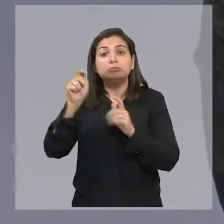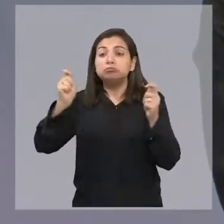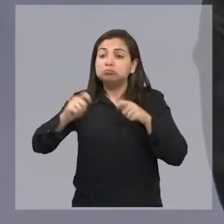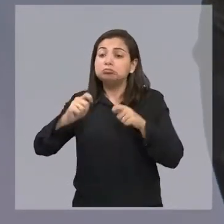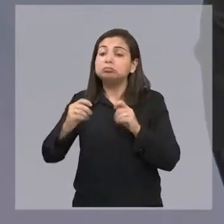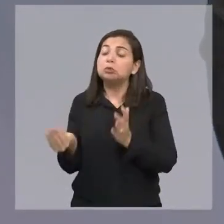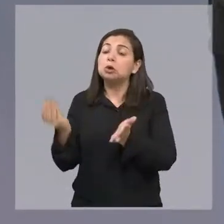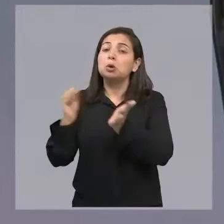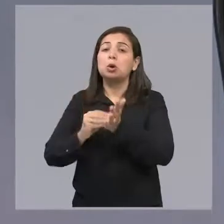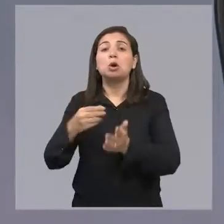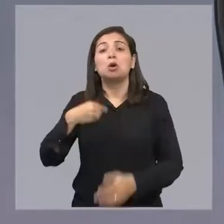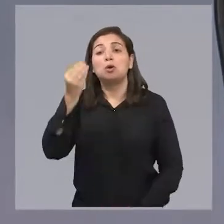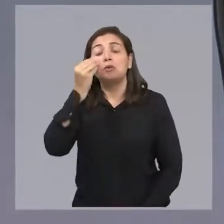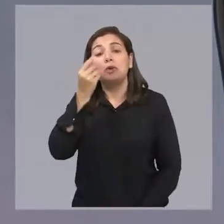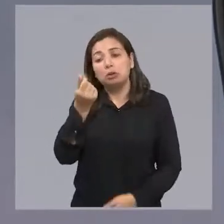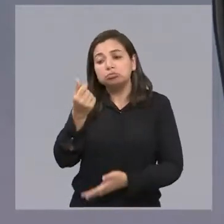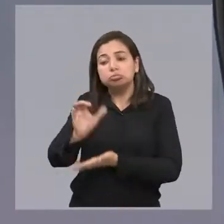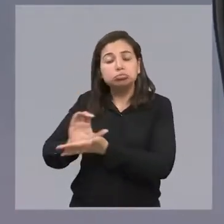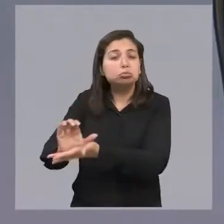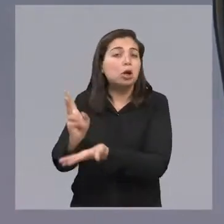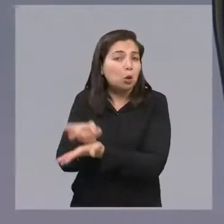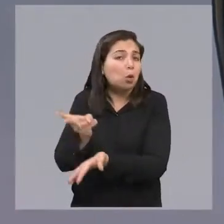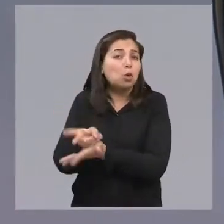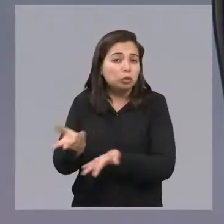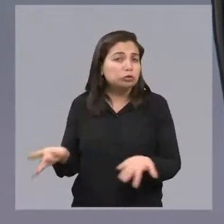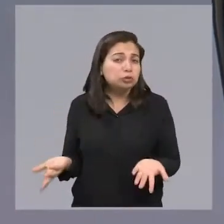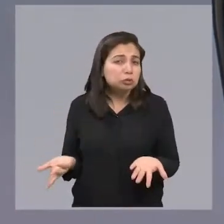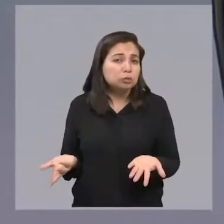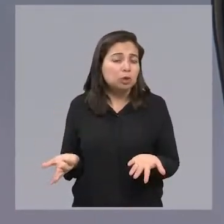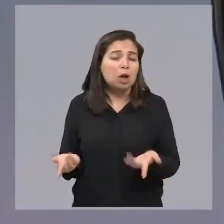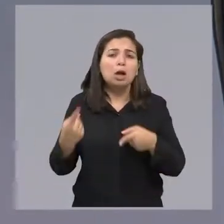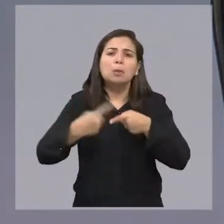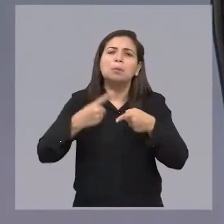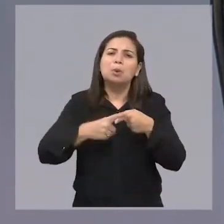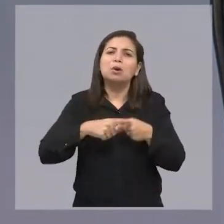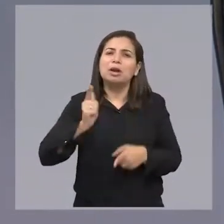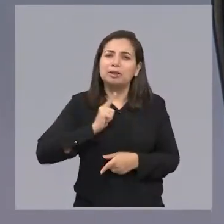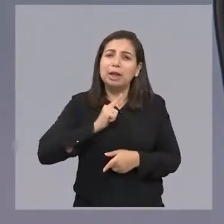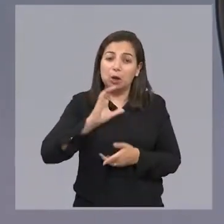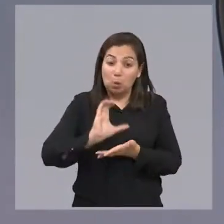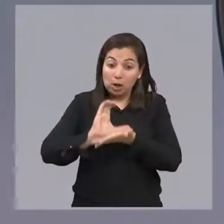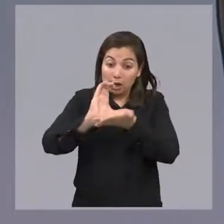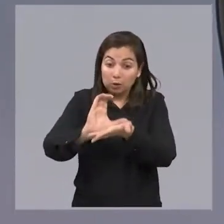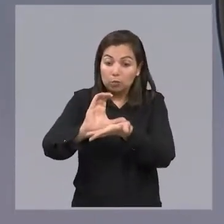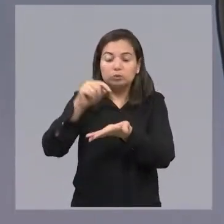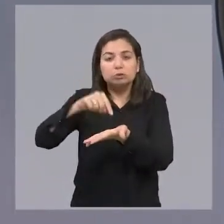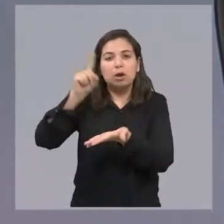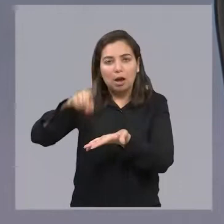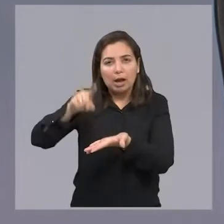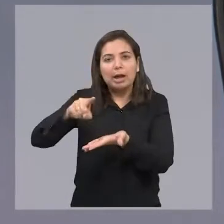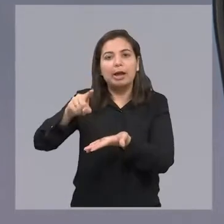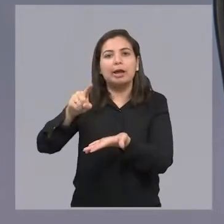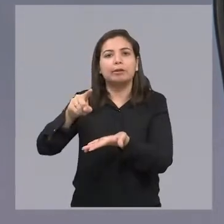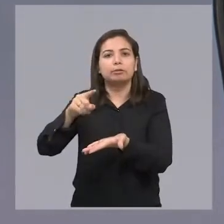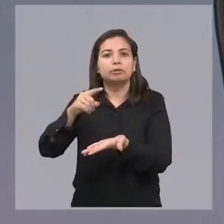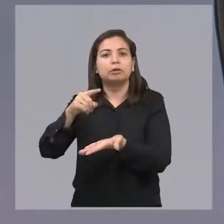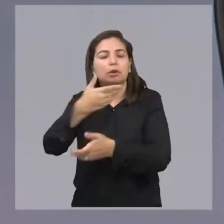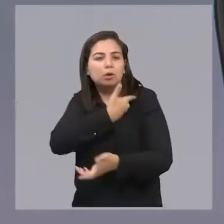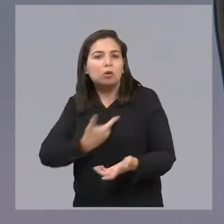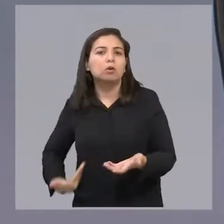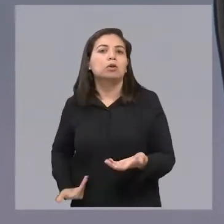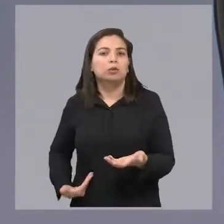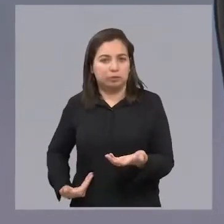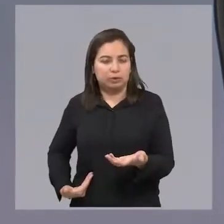verba. O que não dá é porque é verdade que a maioria do recurso para a pesquisa foi para a universidade do Estado, porque existia um